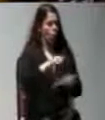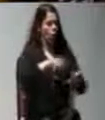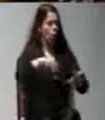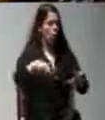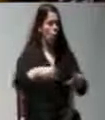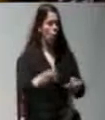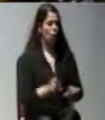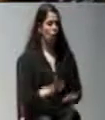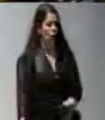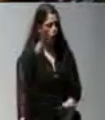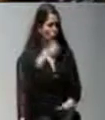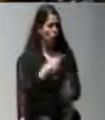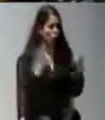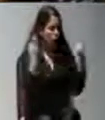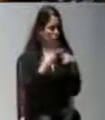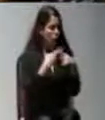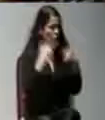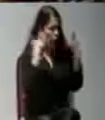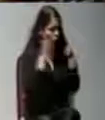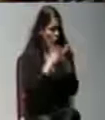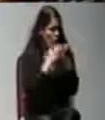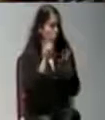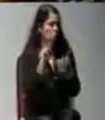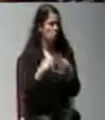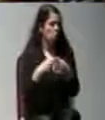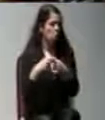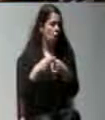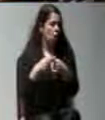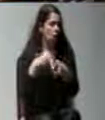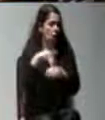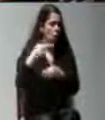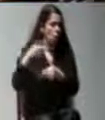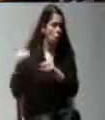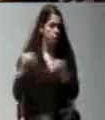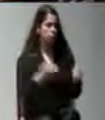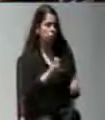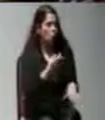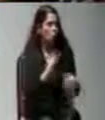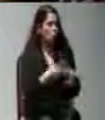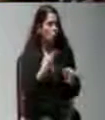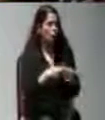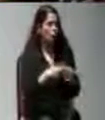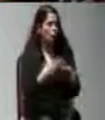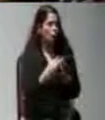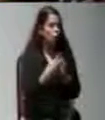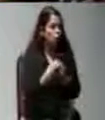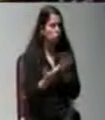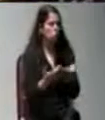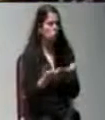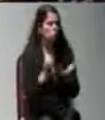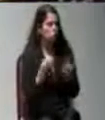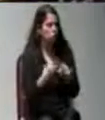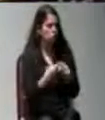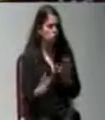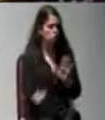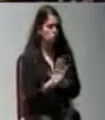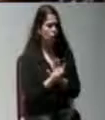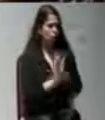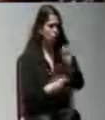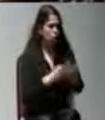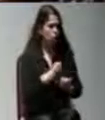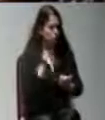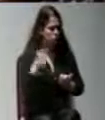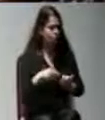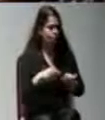são pobres, ou porque são imigrantes, ou porque são refugiados, ou marcados por pertencerem a